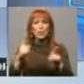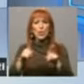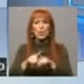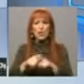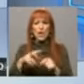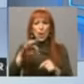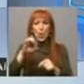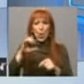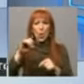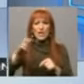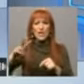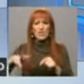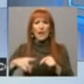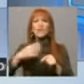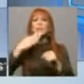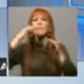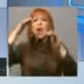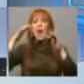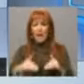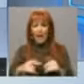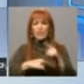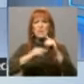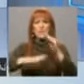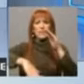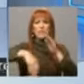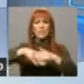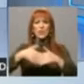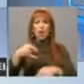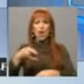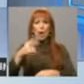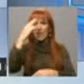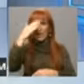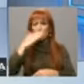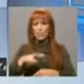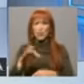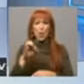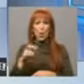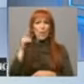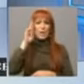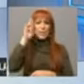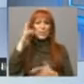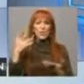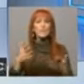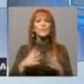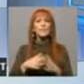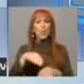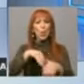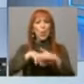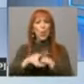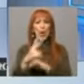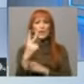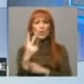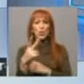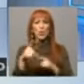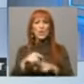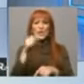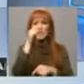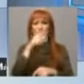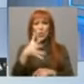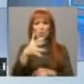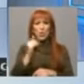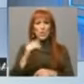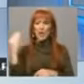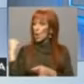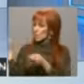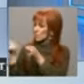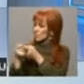800 metros serão de neve. Temperaturas máximas 9 para Castelo Branco, 8 para Porto Alegre, Guarda com 2, Santarém com 12, no